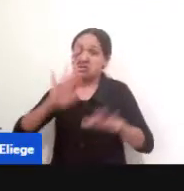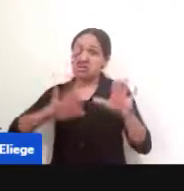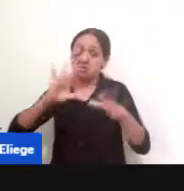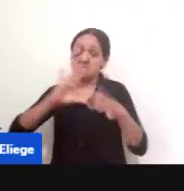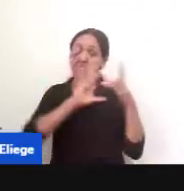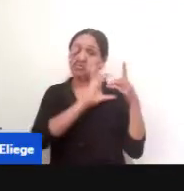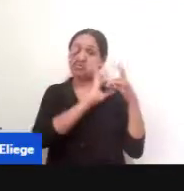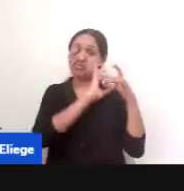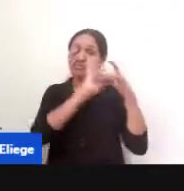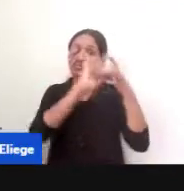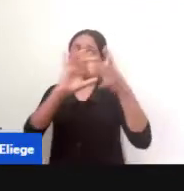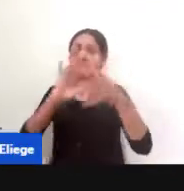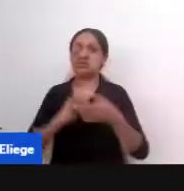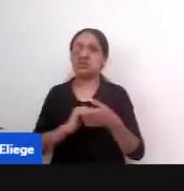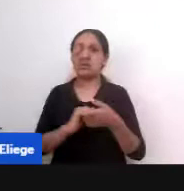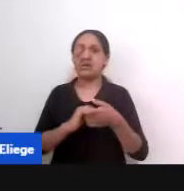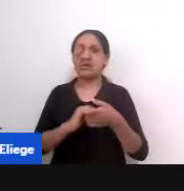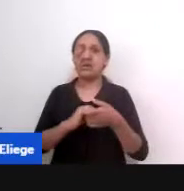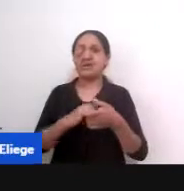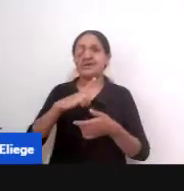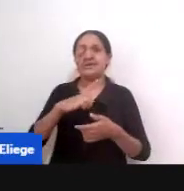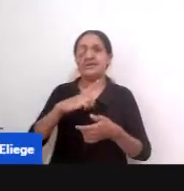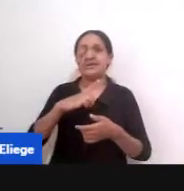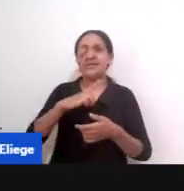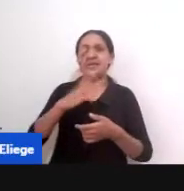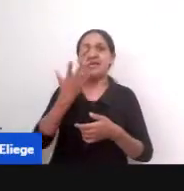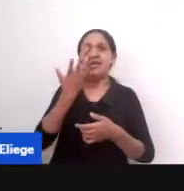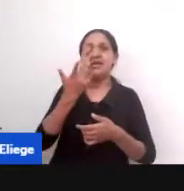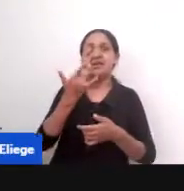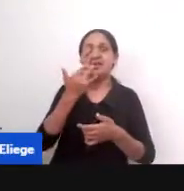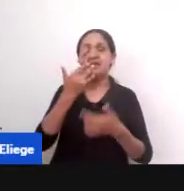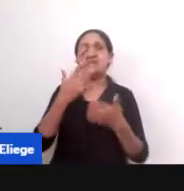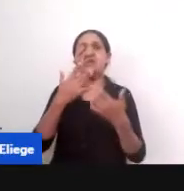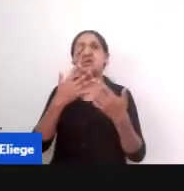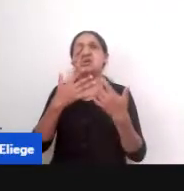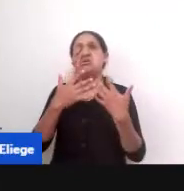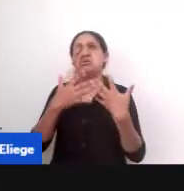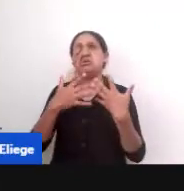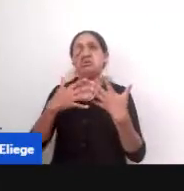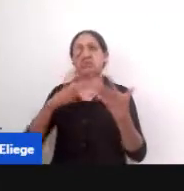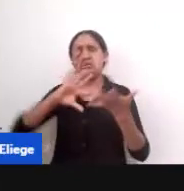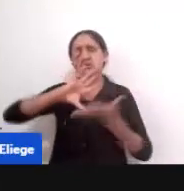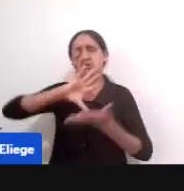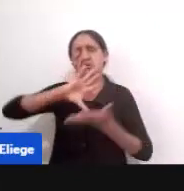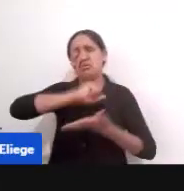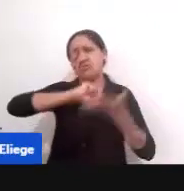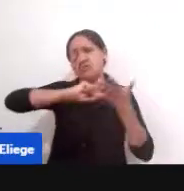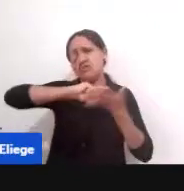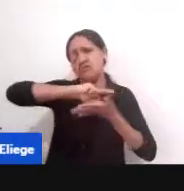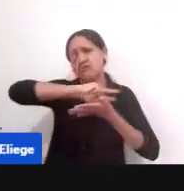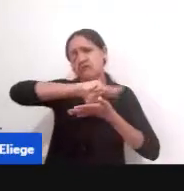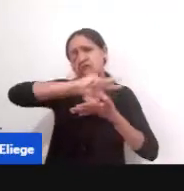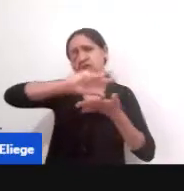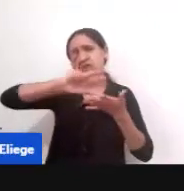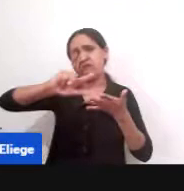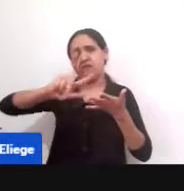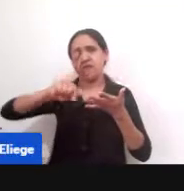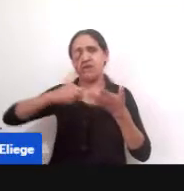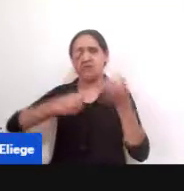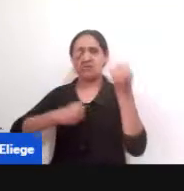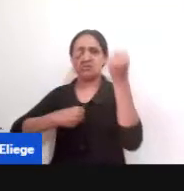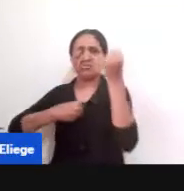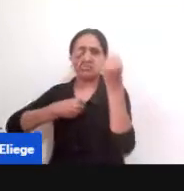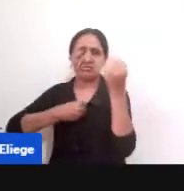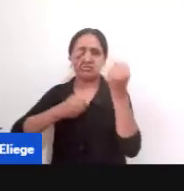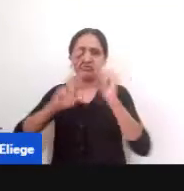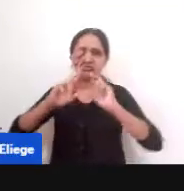né? Tem criança que vai ter dançado mais música sertaneja, tem uns que funk, tem uns que rap, não sei o que ele dançou, né? Vai ter